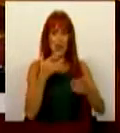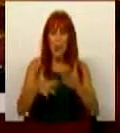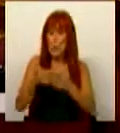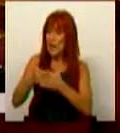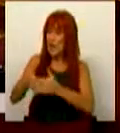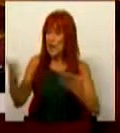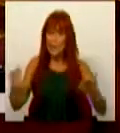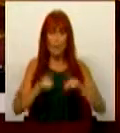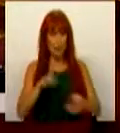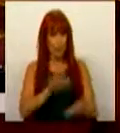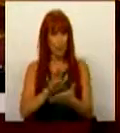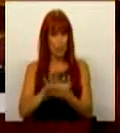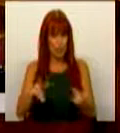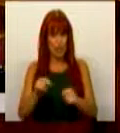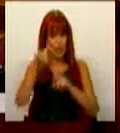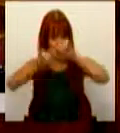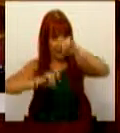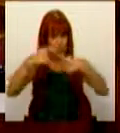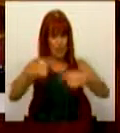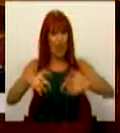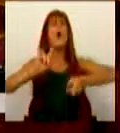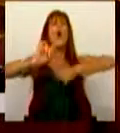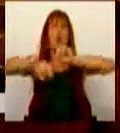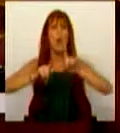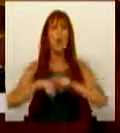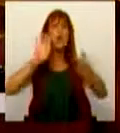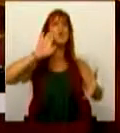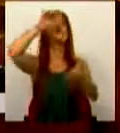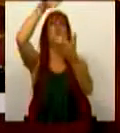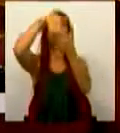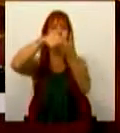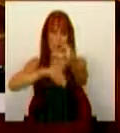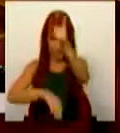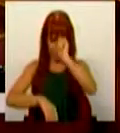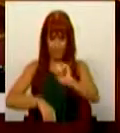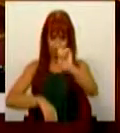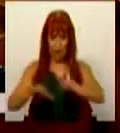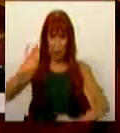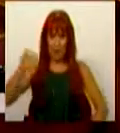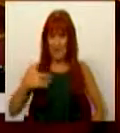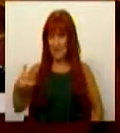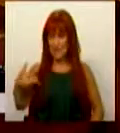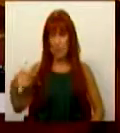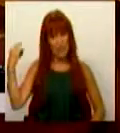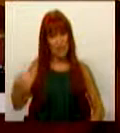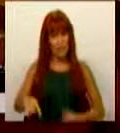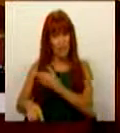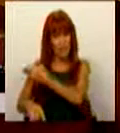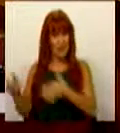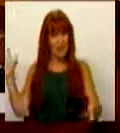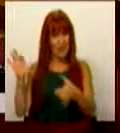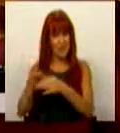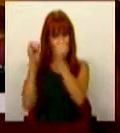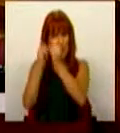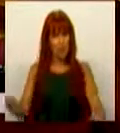livros e publicações estatísticas, que é os resultados que o PSD e o CDS tiveram no que diz respeito